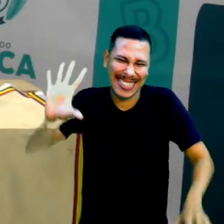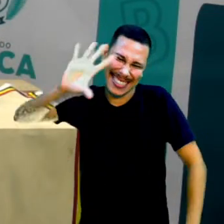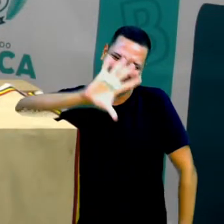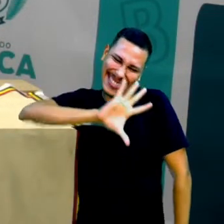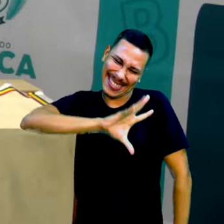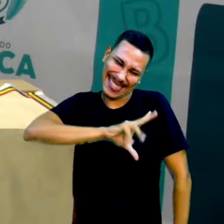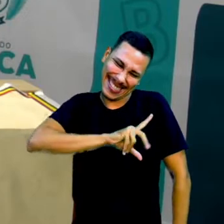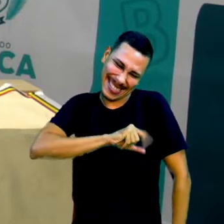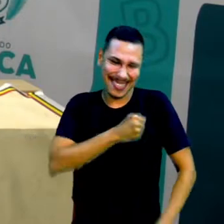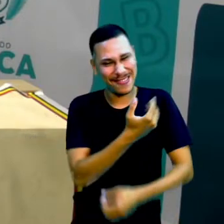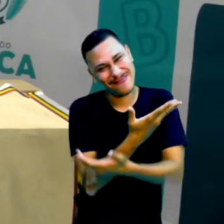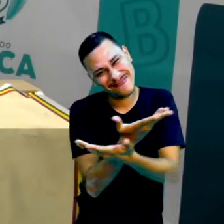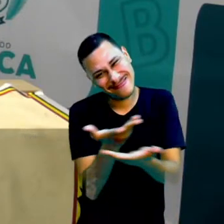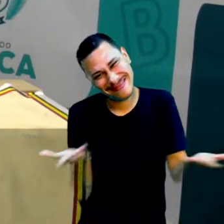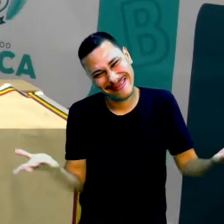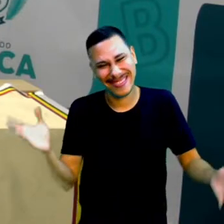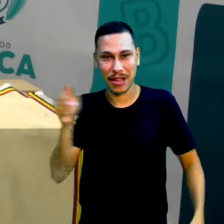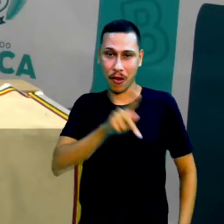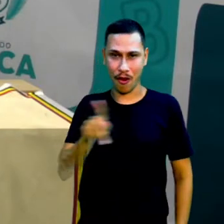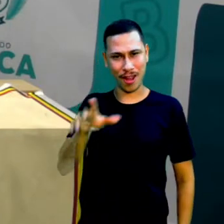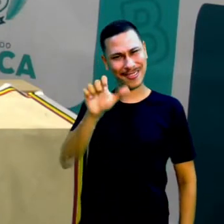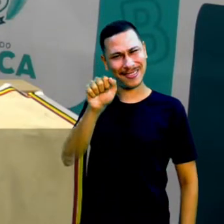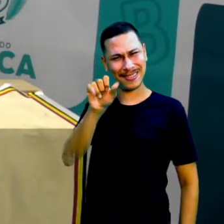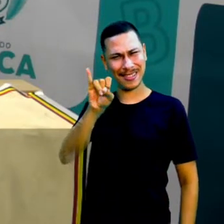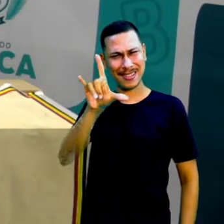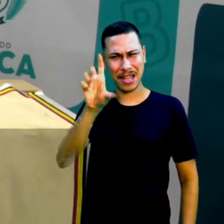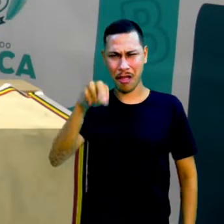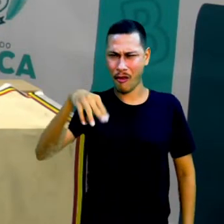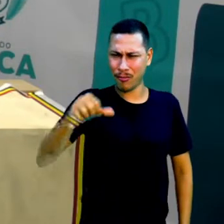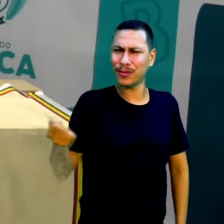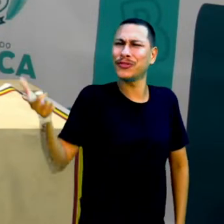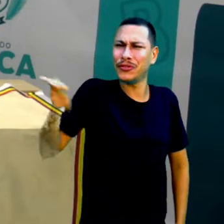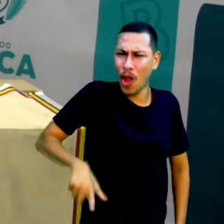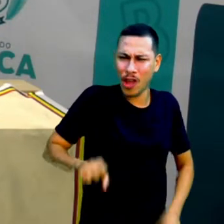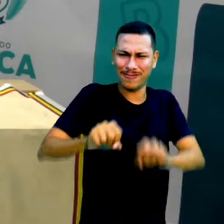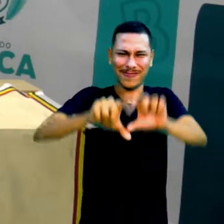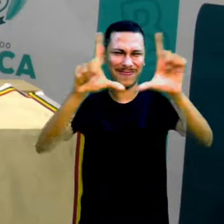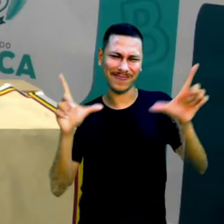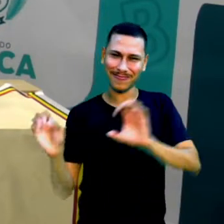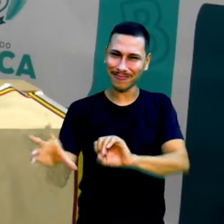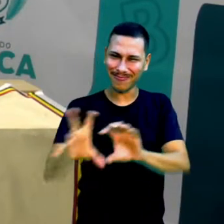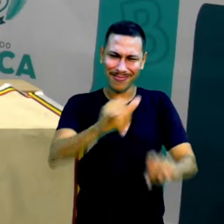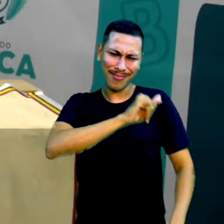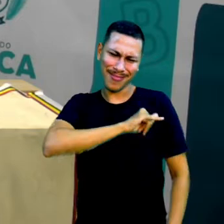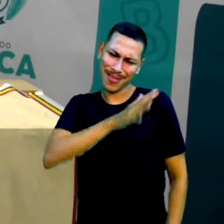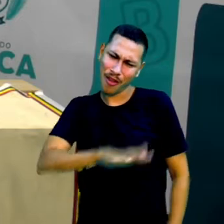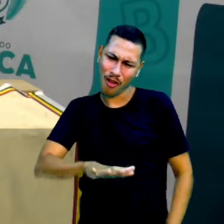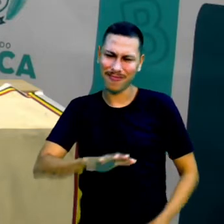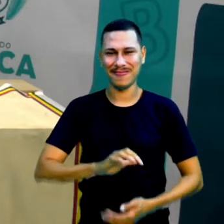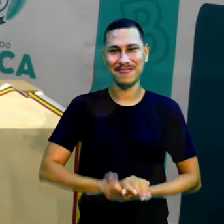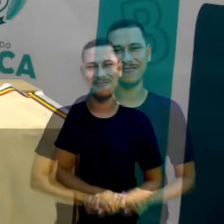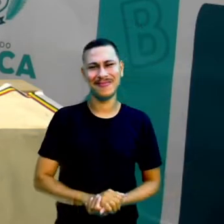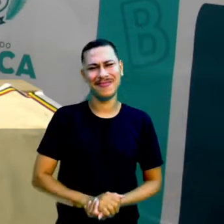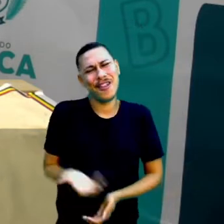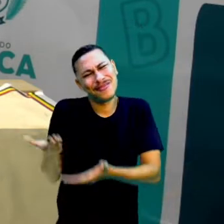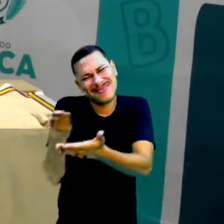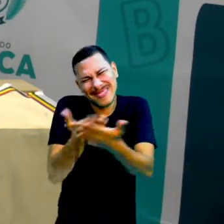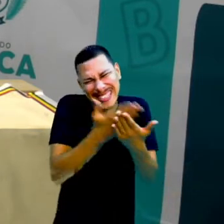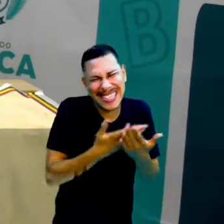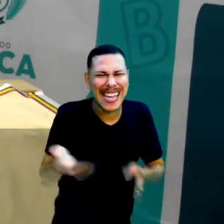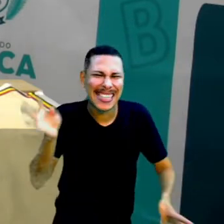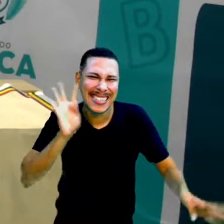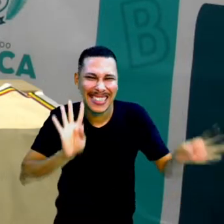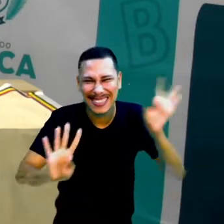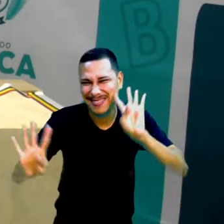meus amores, olha que a Ima aqui de volta no TV Educa Ipojuca com mais uma aulinha